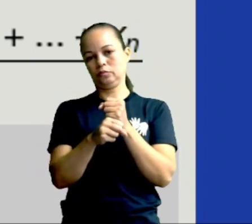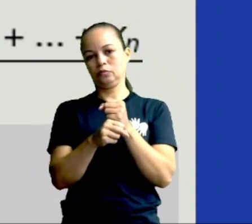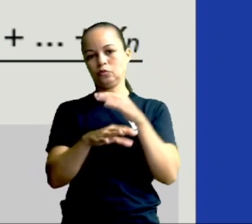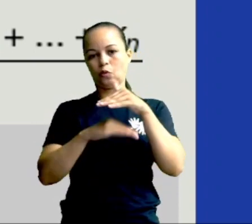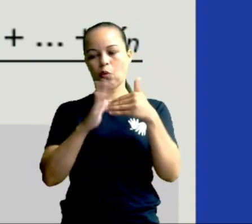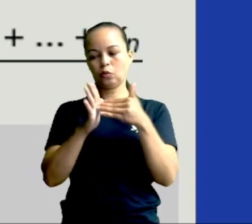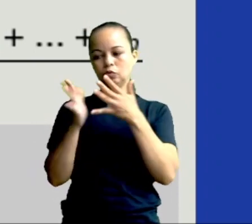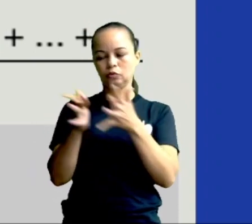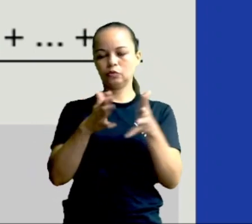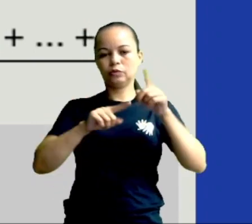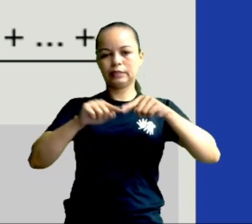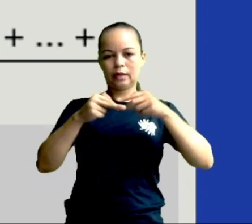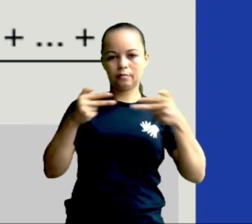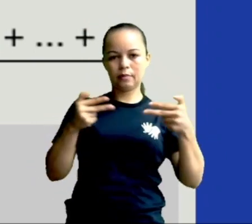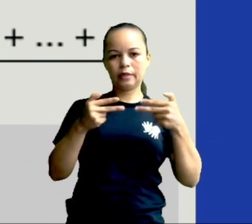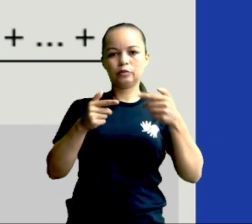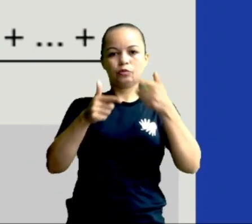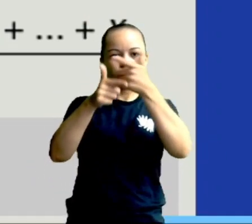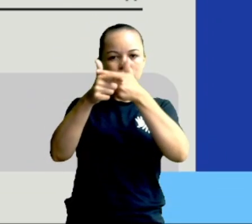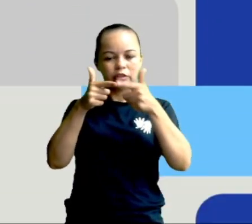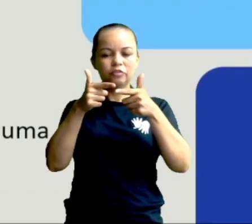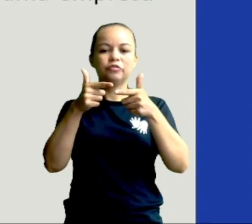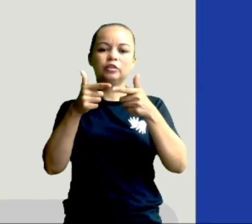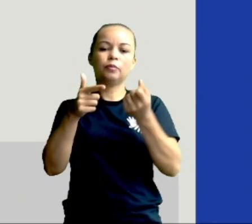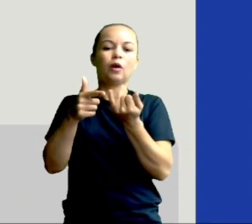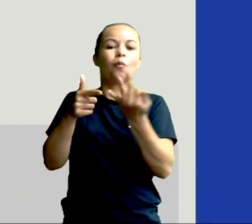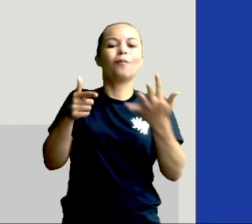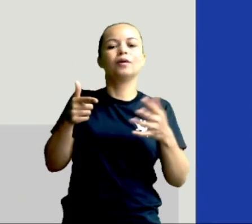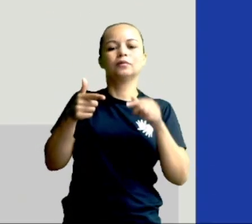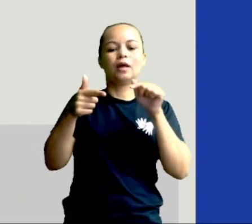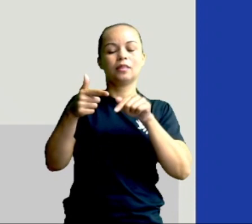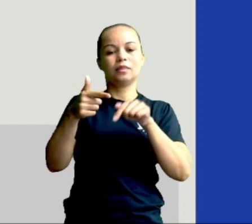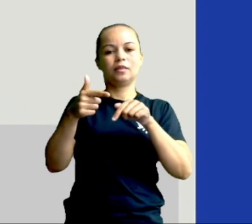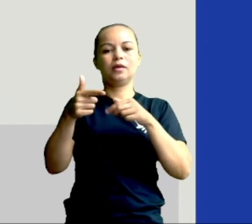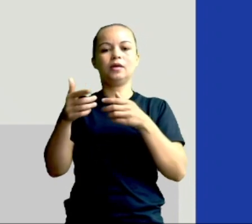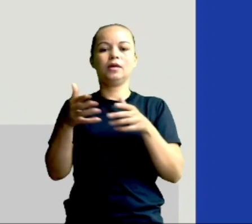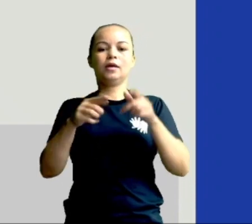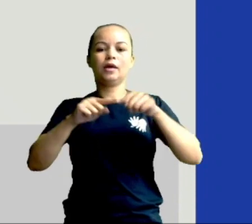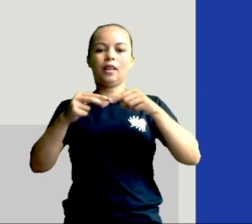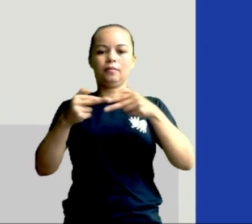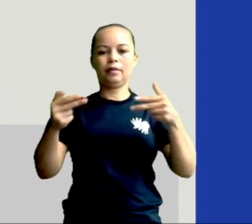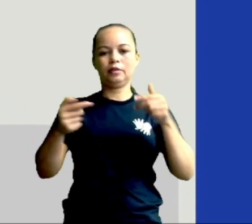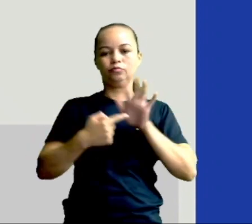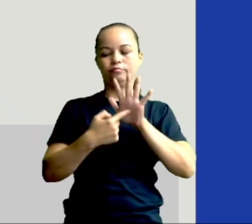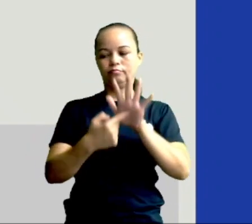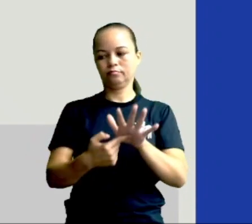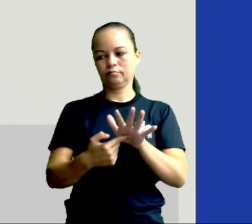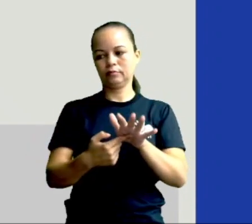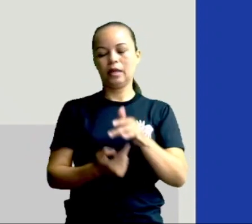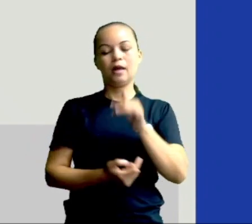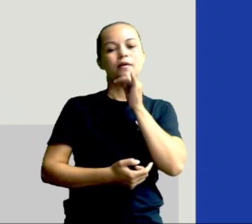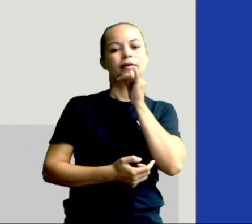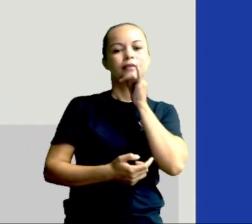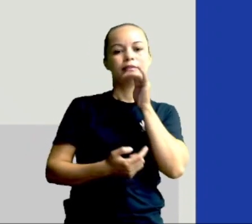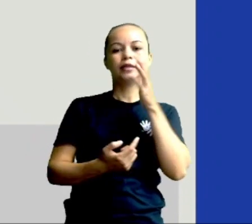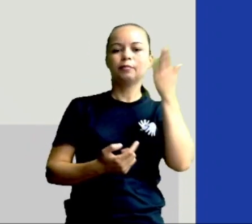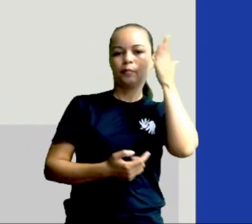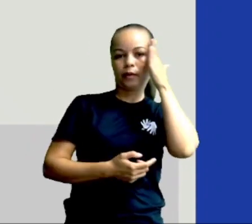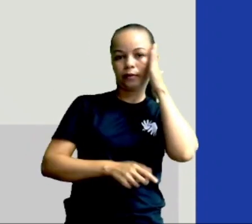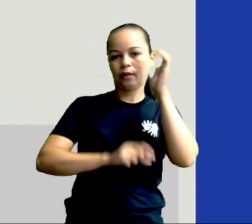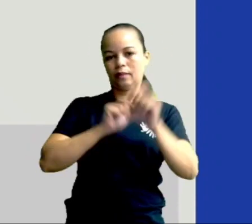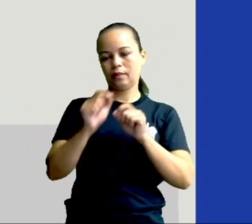divido pela quantidade de elementos que aparecem. Então, vamos entender com um exemplo. A idade